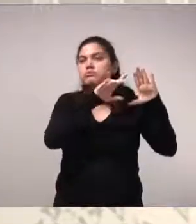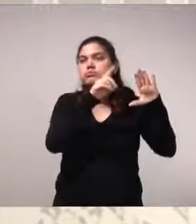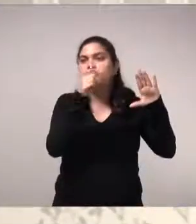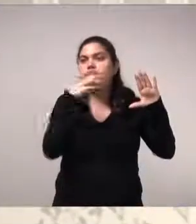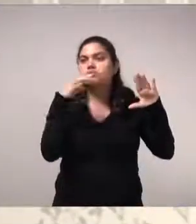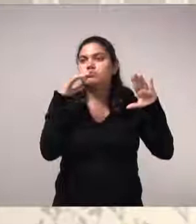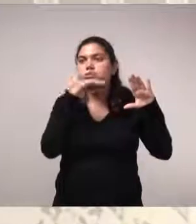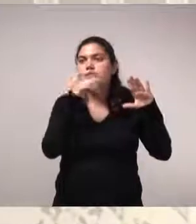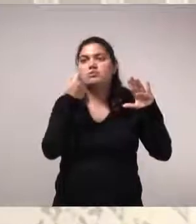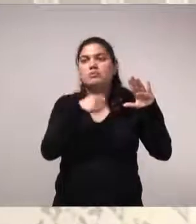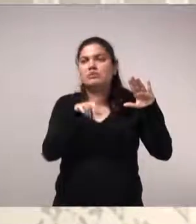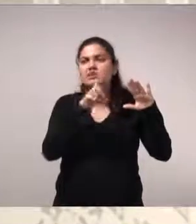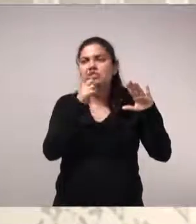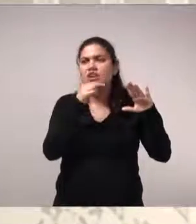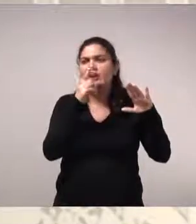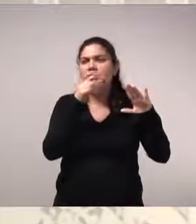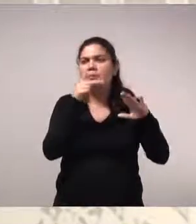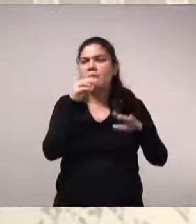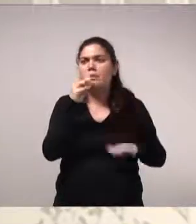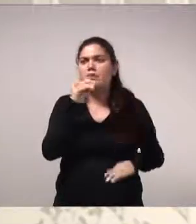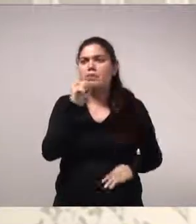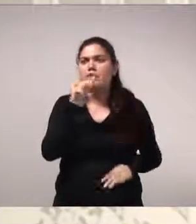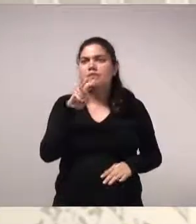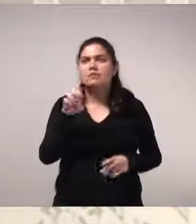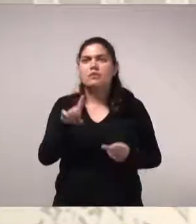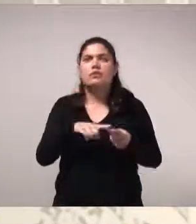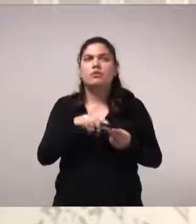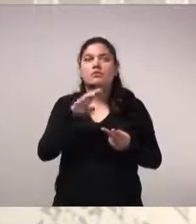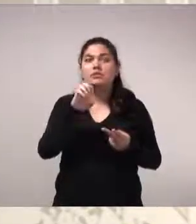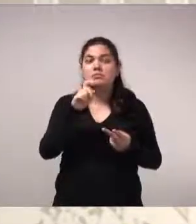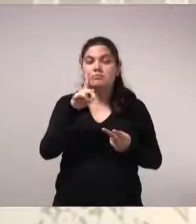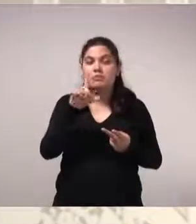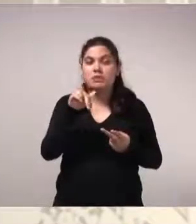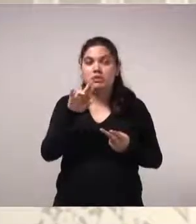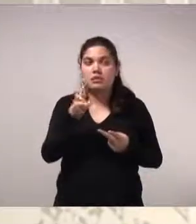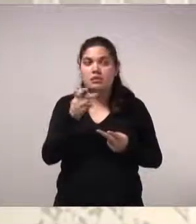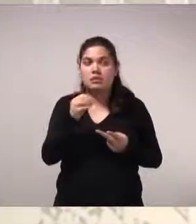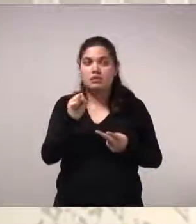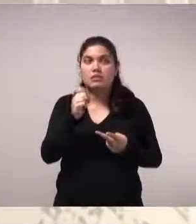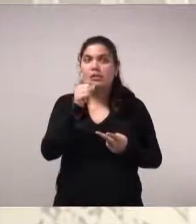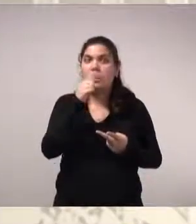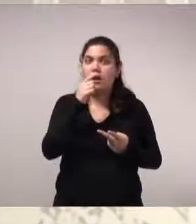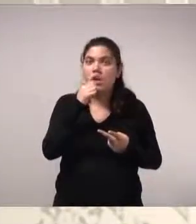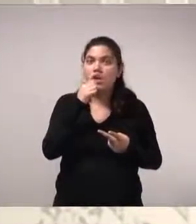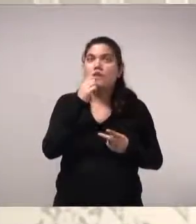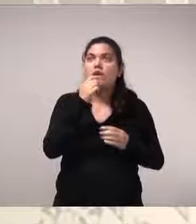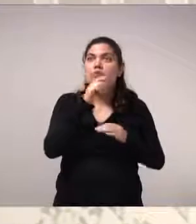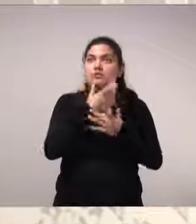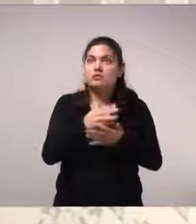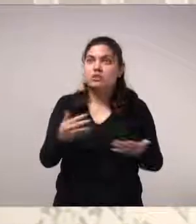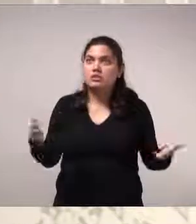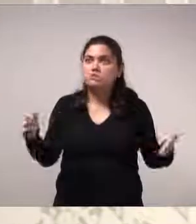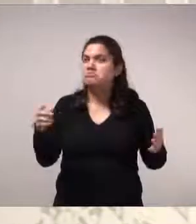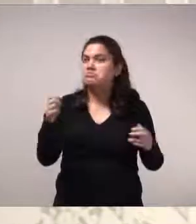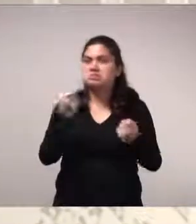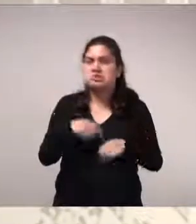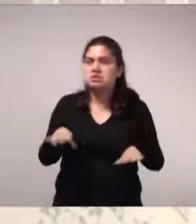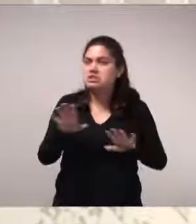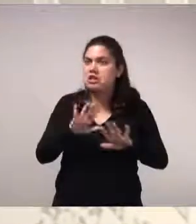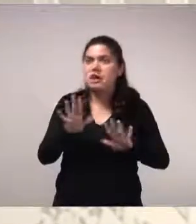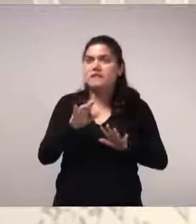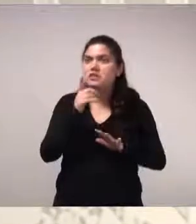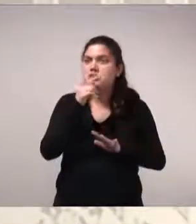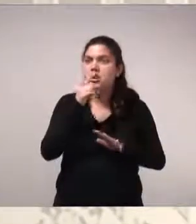de água potável. Os espelhos da água não precisam de água potável. Os jardins, os lavadores. Então, nesse